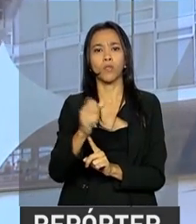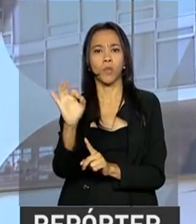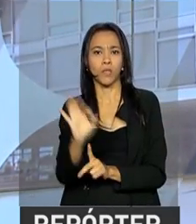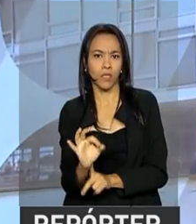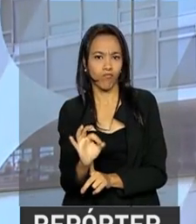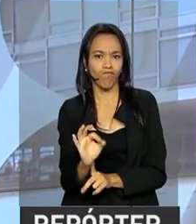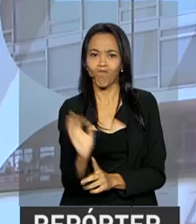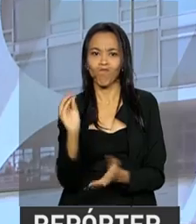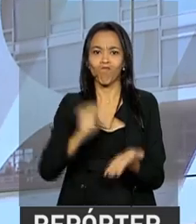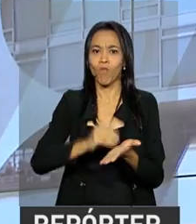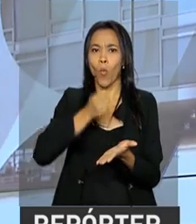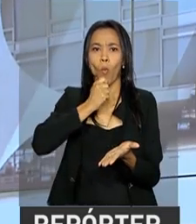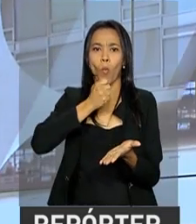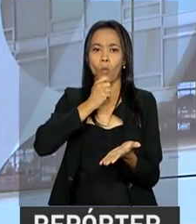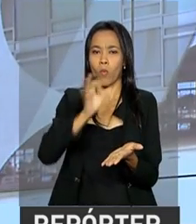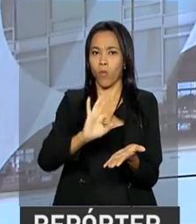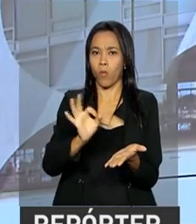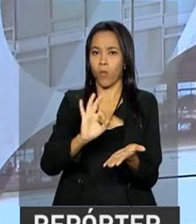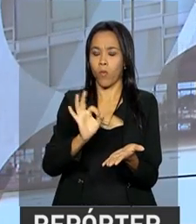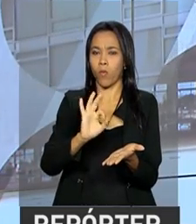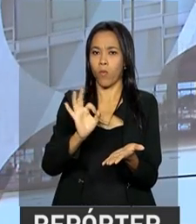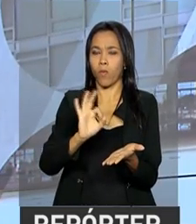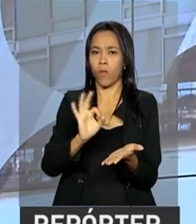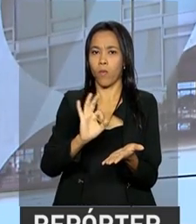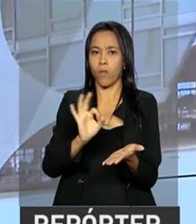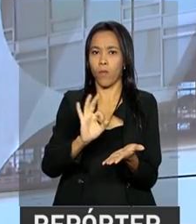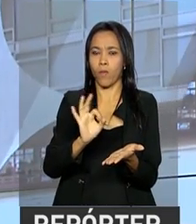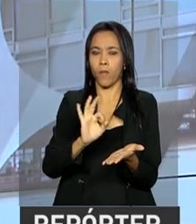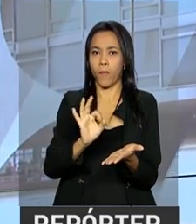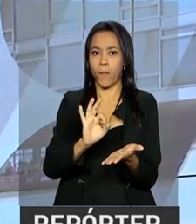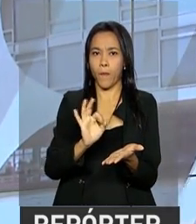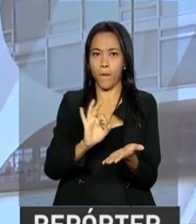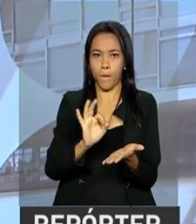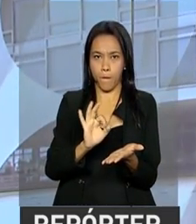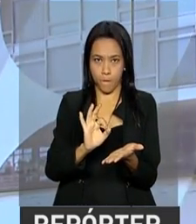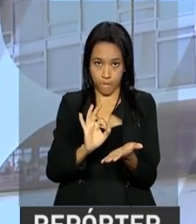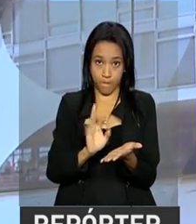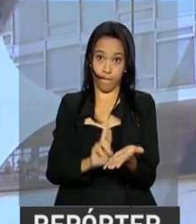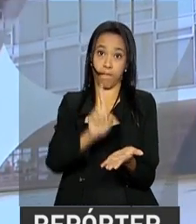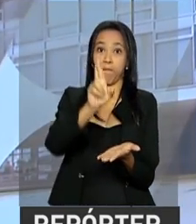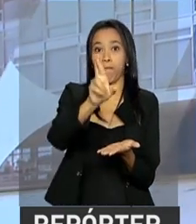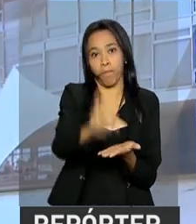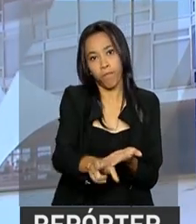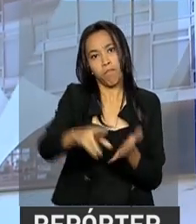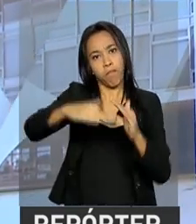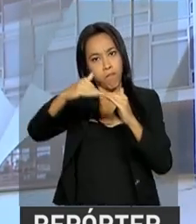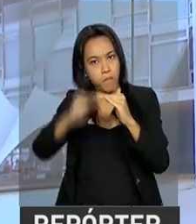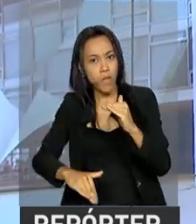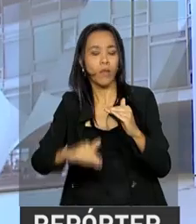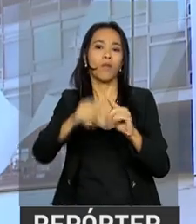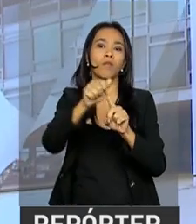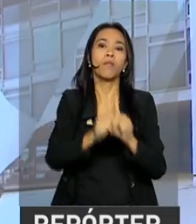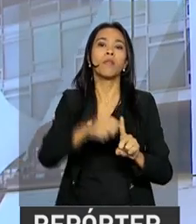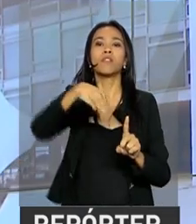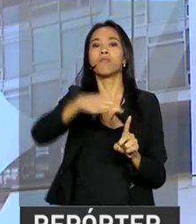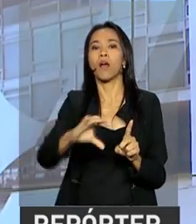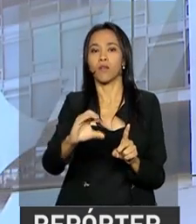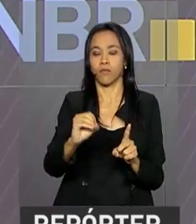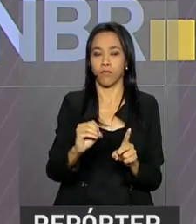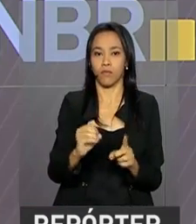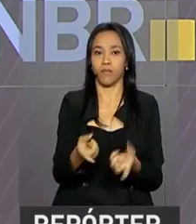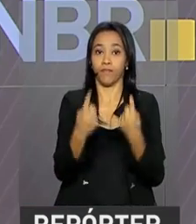não havia registrado a não havia registro de resultado mais baixo para meses de